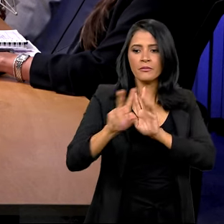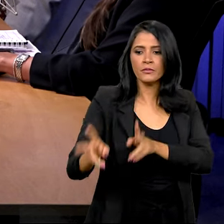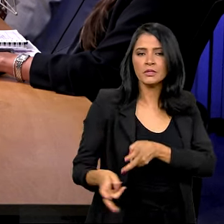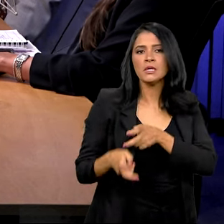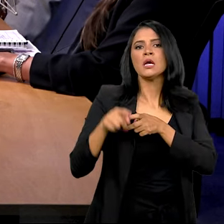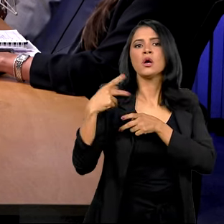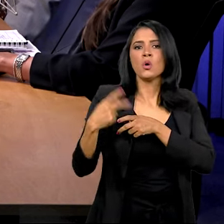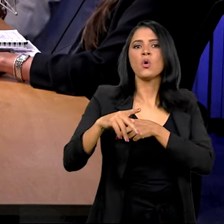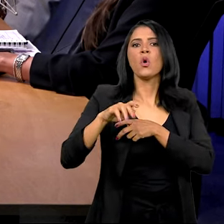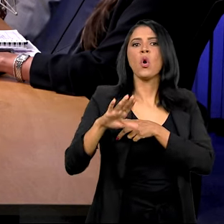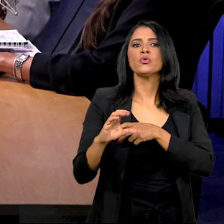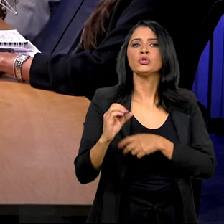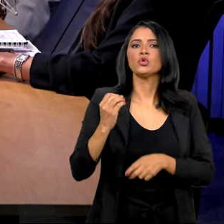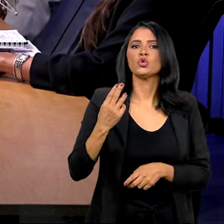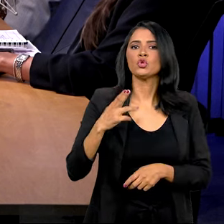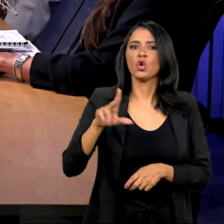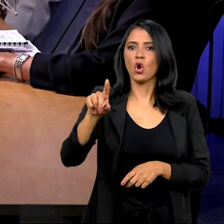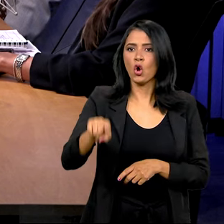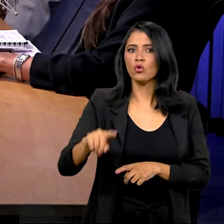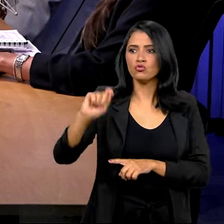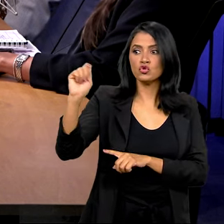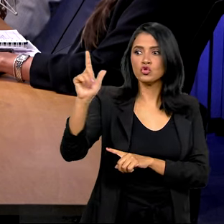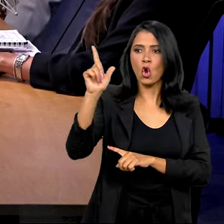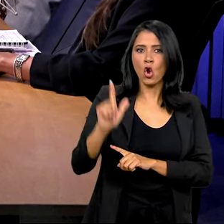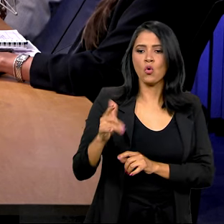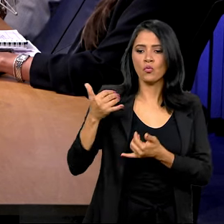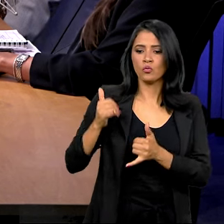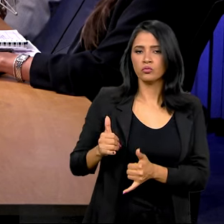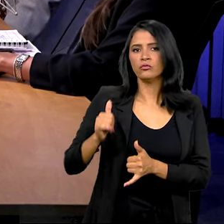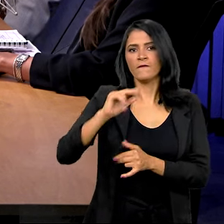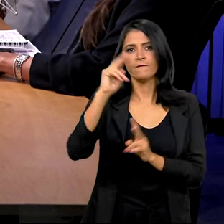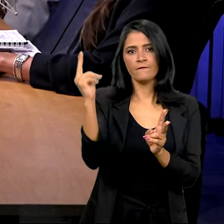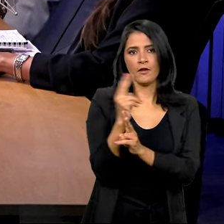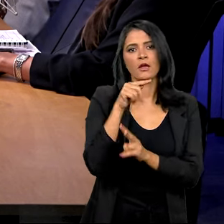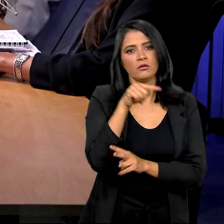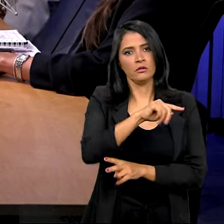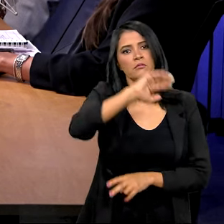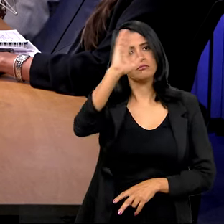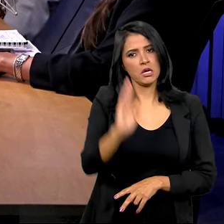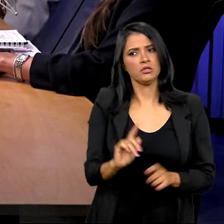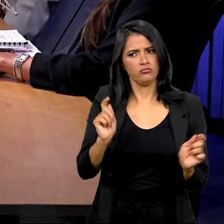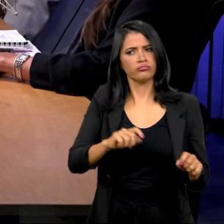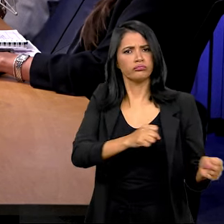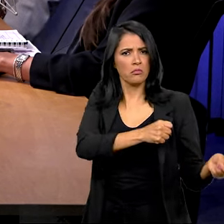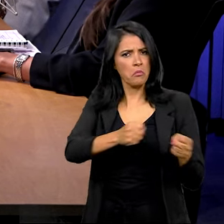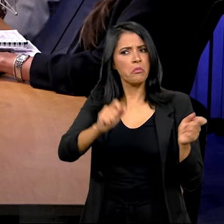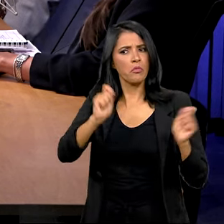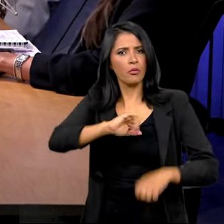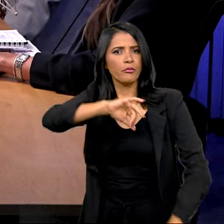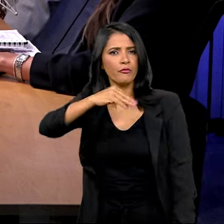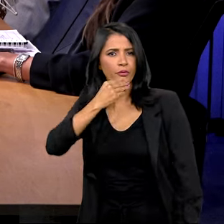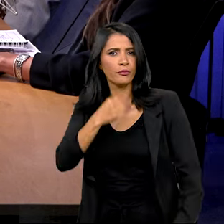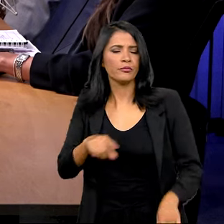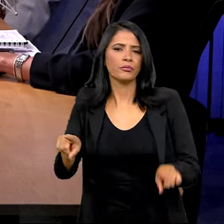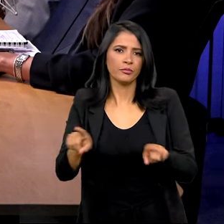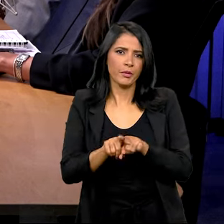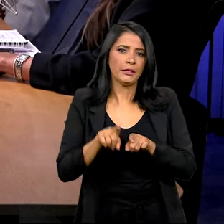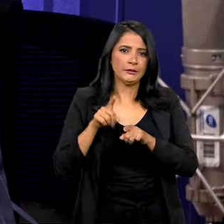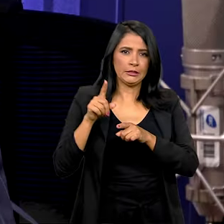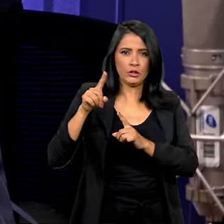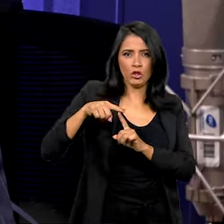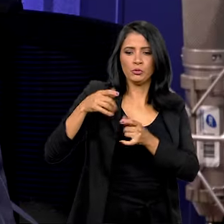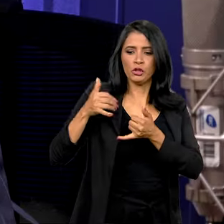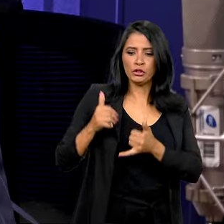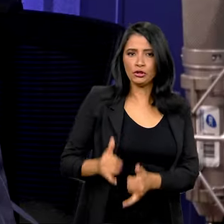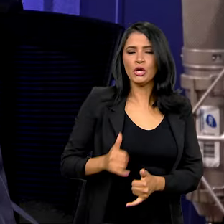offshore né O Brasil é uma grande potência solar e dos Ventos pode também se beneficiar disso e